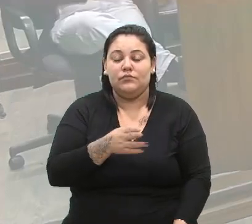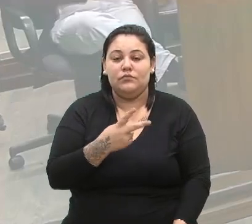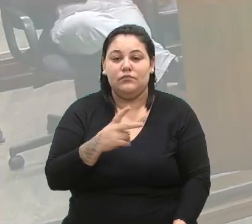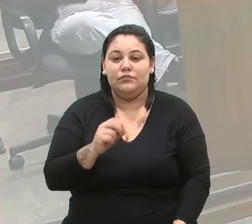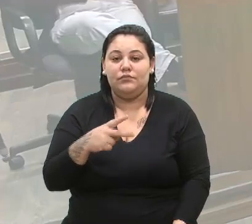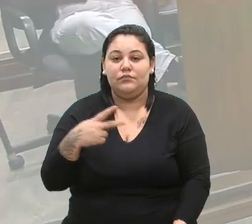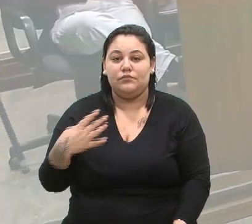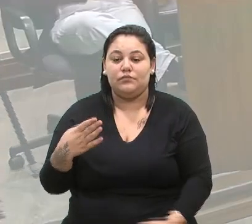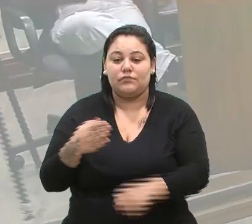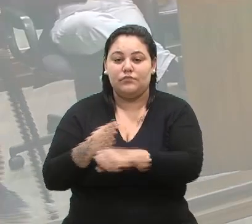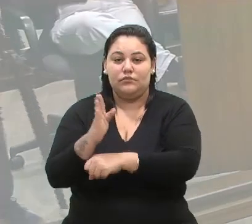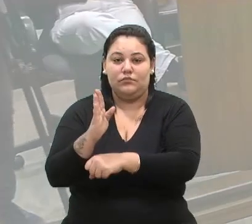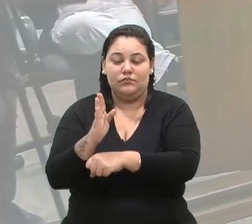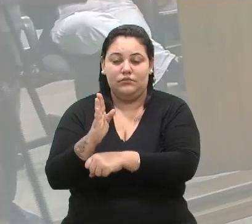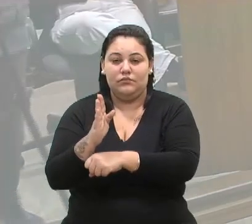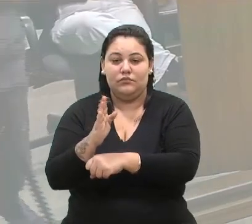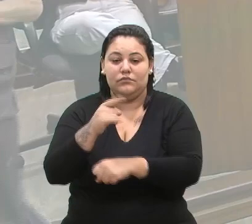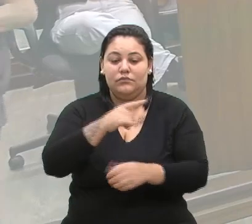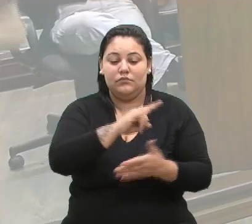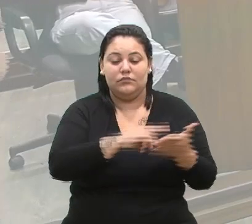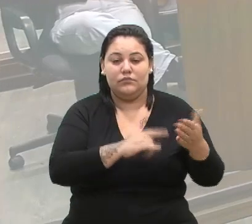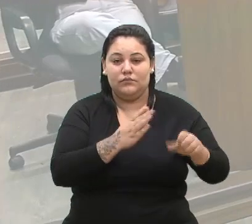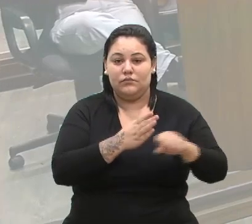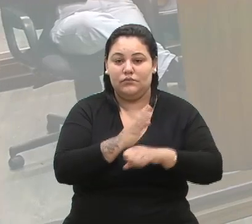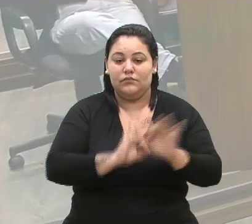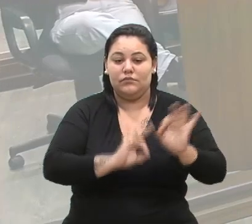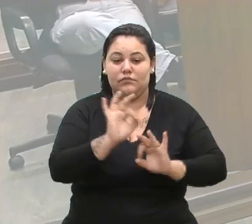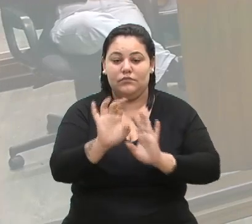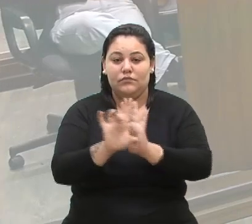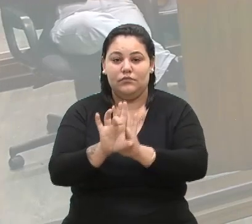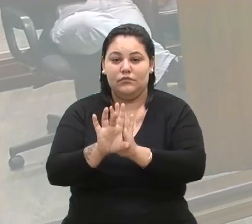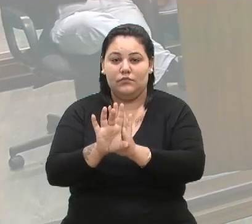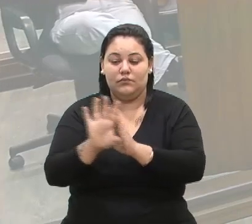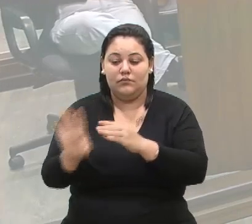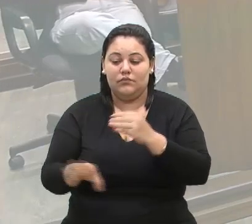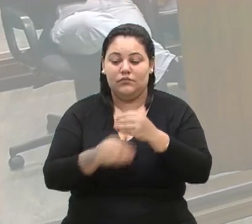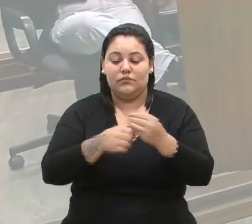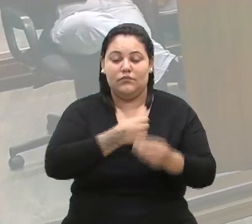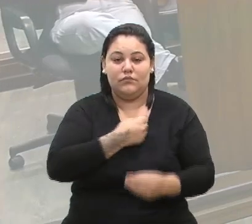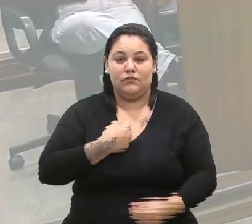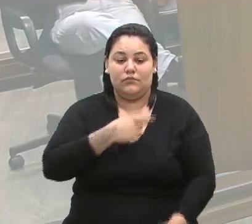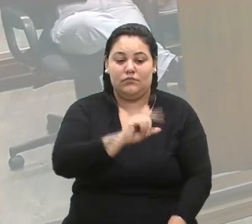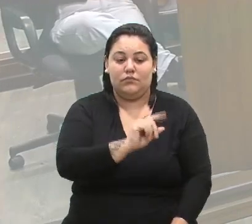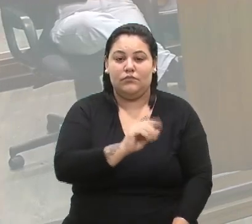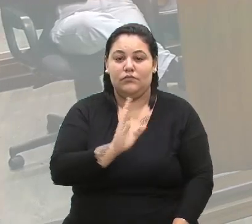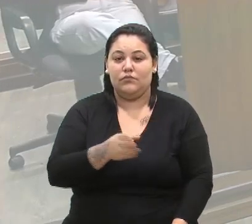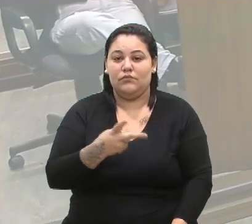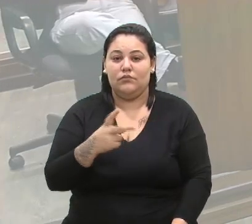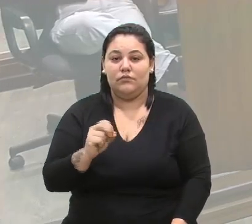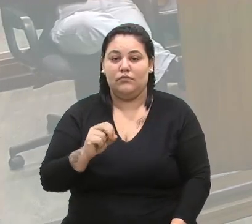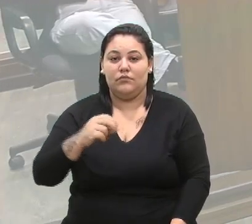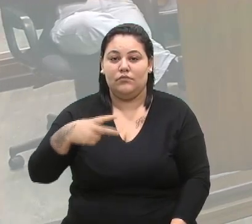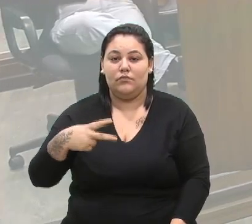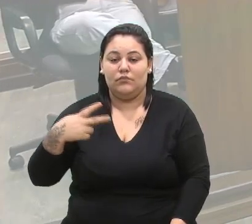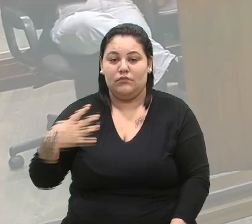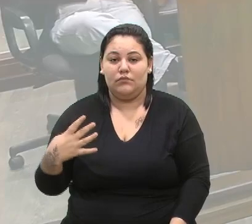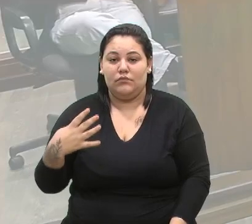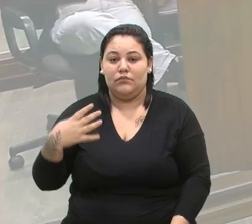152/2024 favorável. Parecer favorável ao projeto de lei complementar número 10/2024, contido no